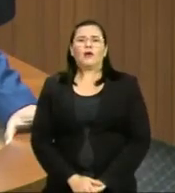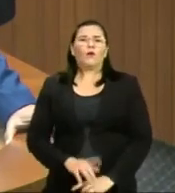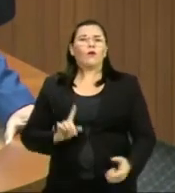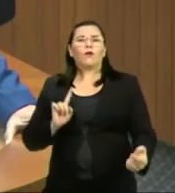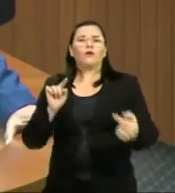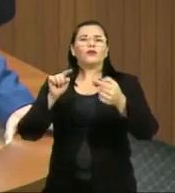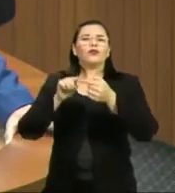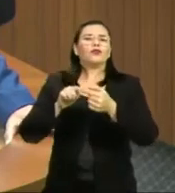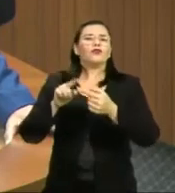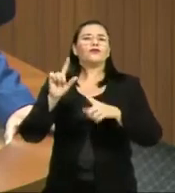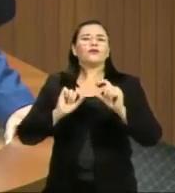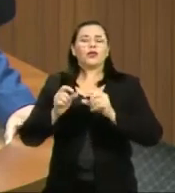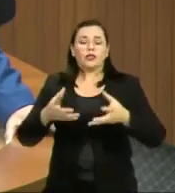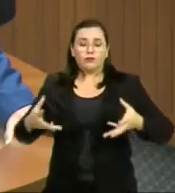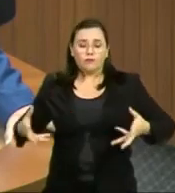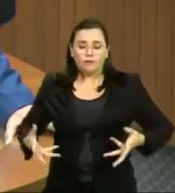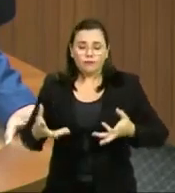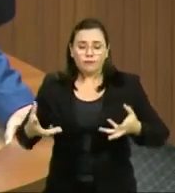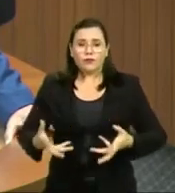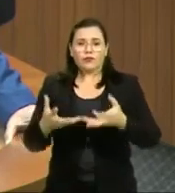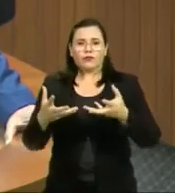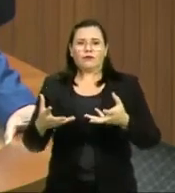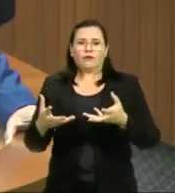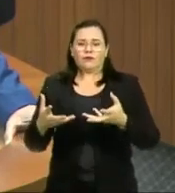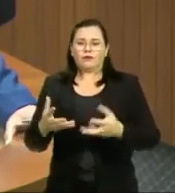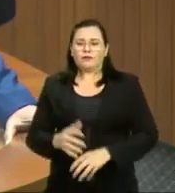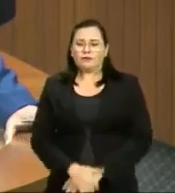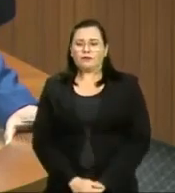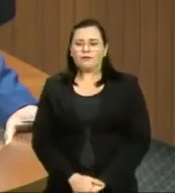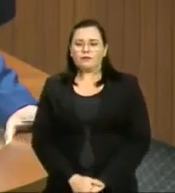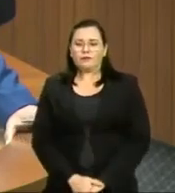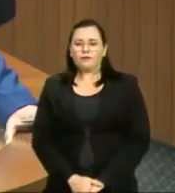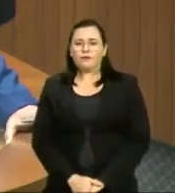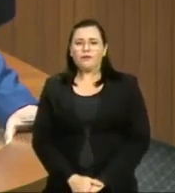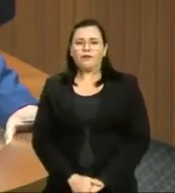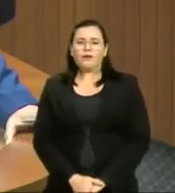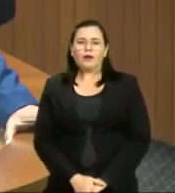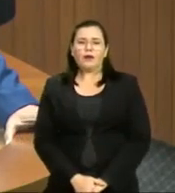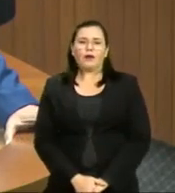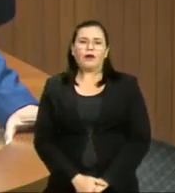para incentivar as práticas esportivas,